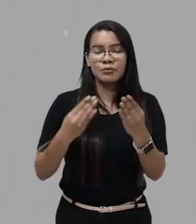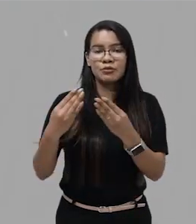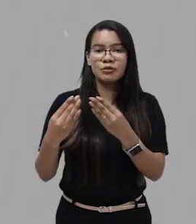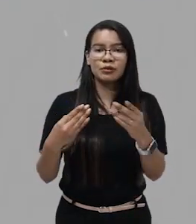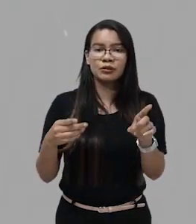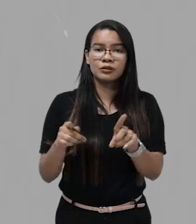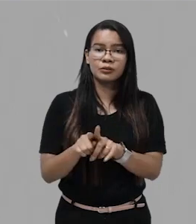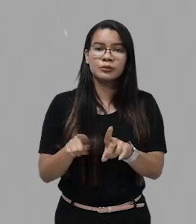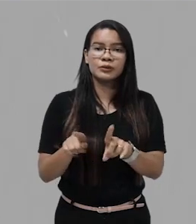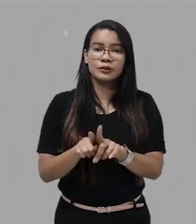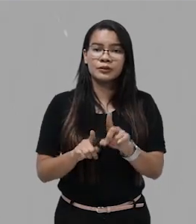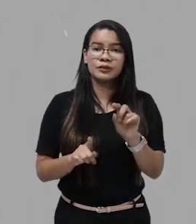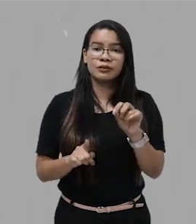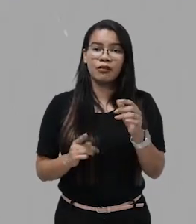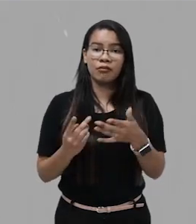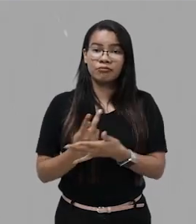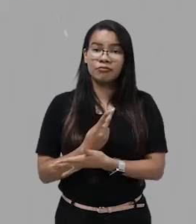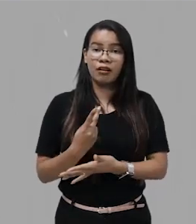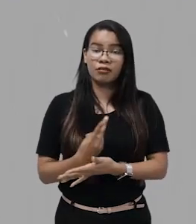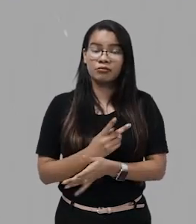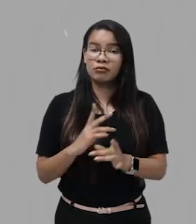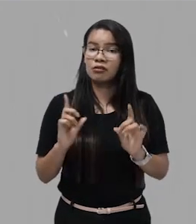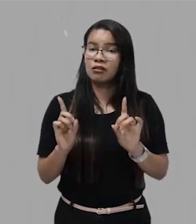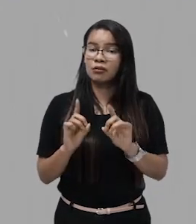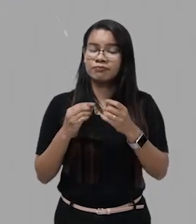psicológicos aí errados, não bacanas.